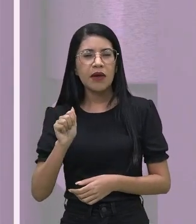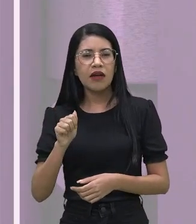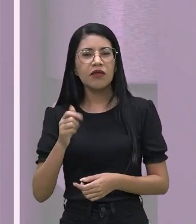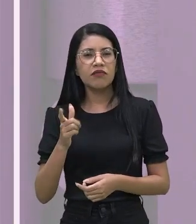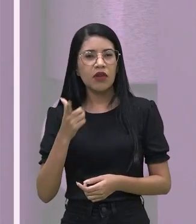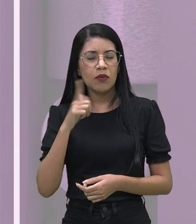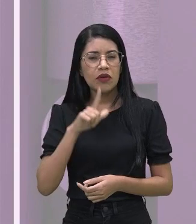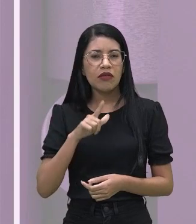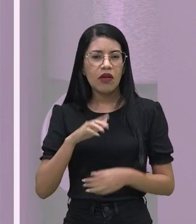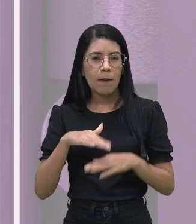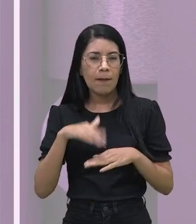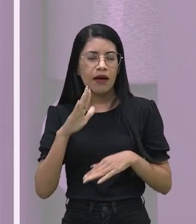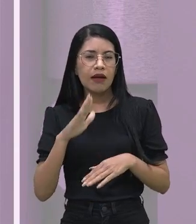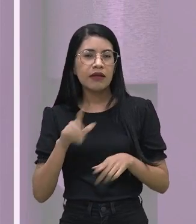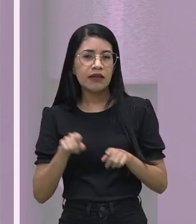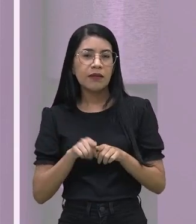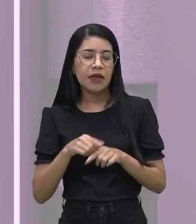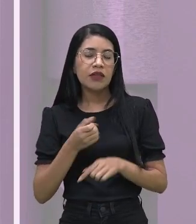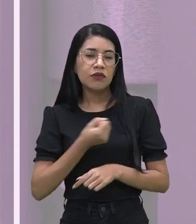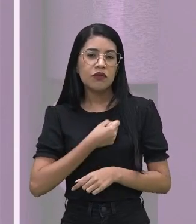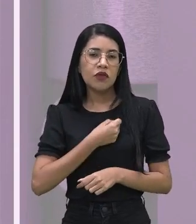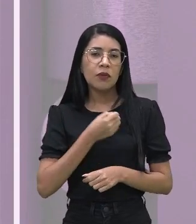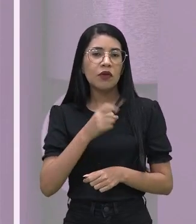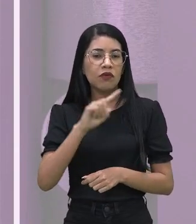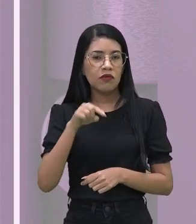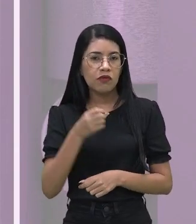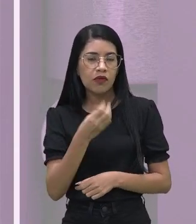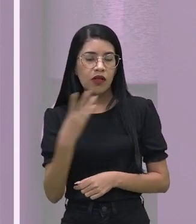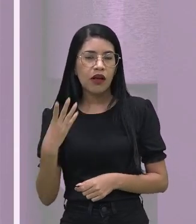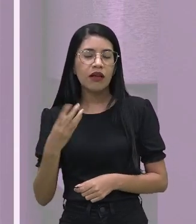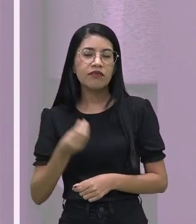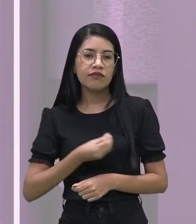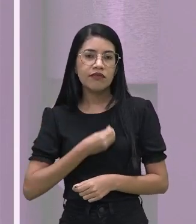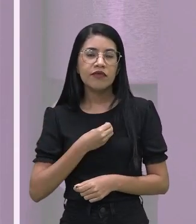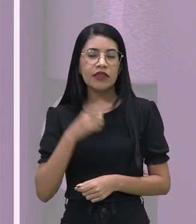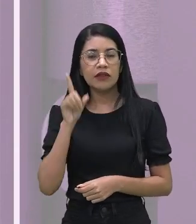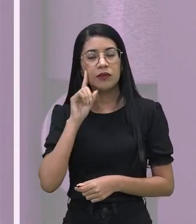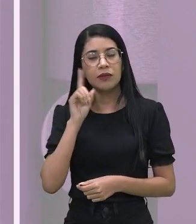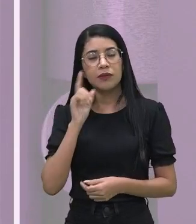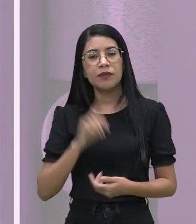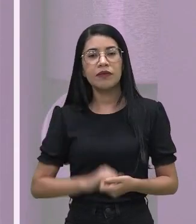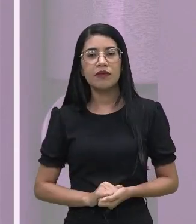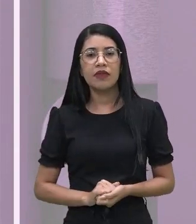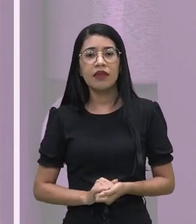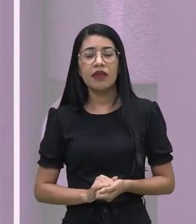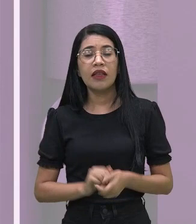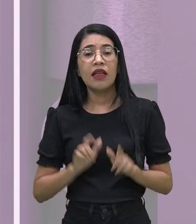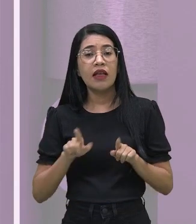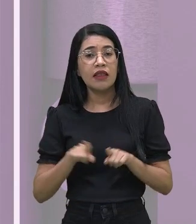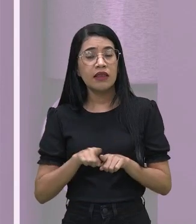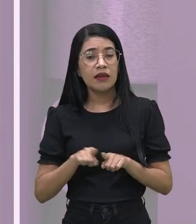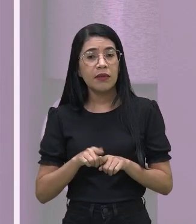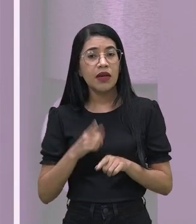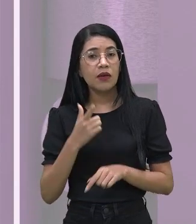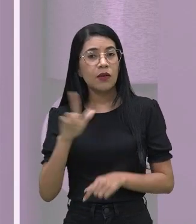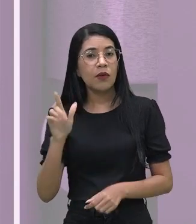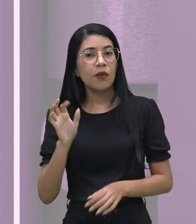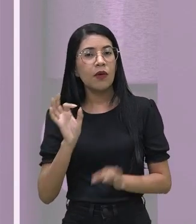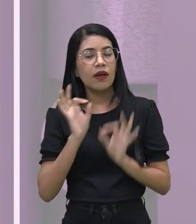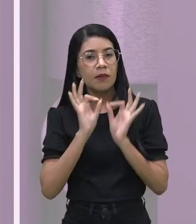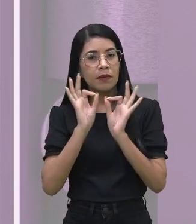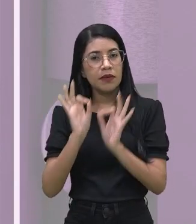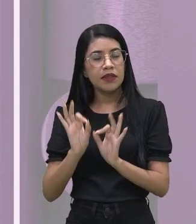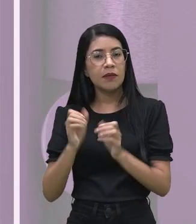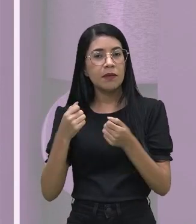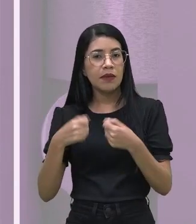é a presença de número decimal na nossa vida. Mas ainda temos aí observações que você